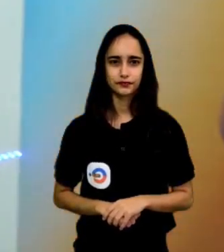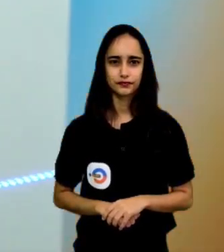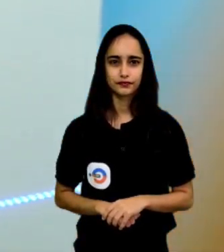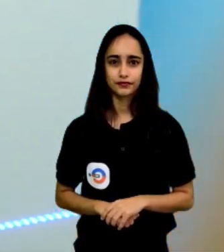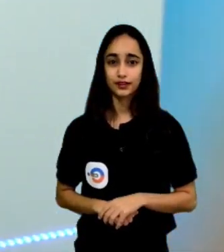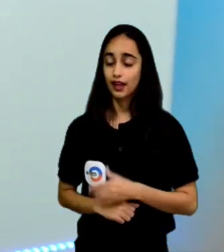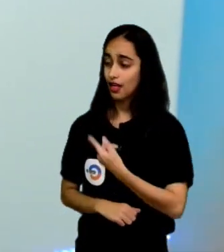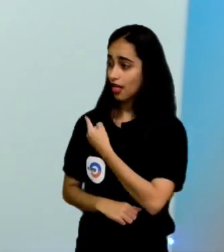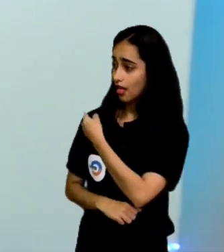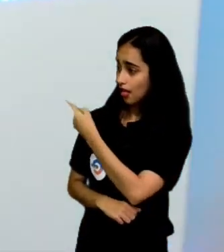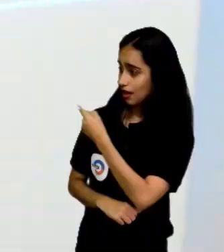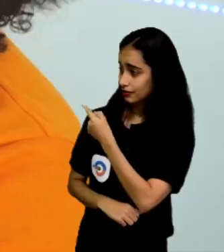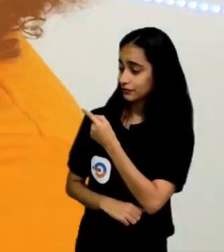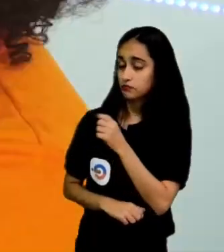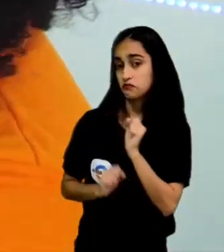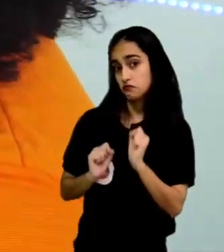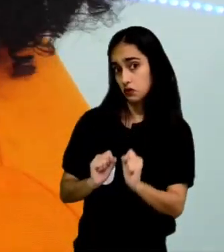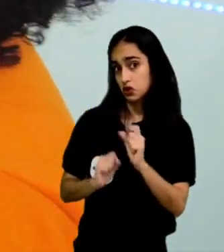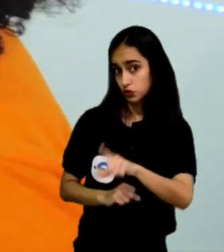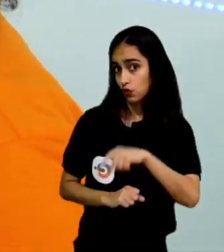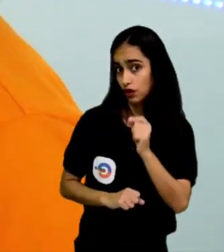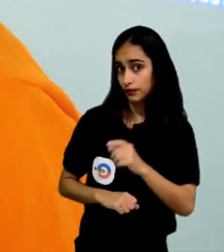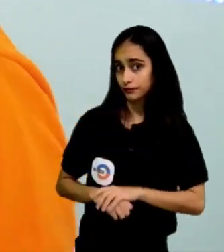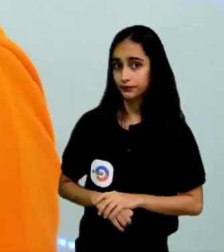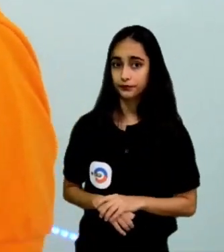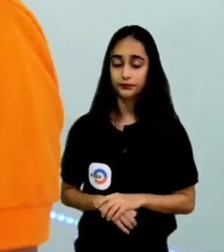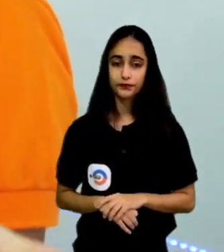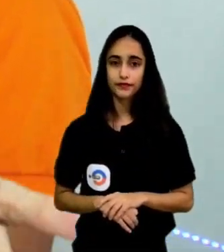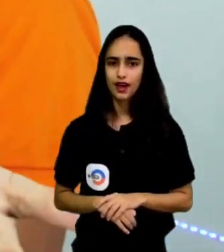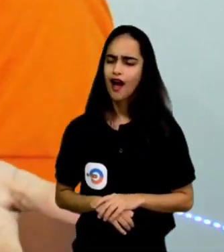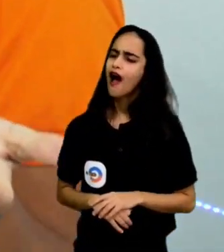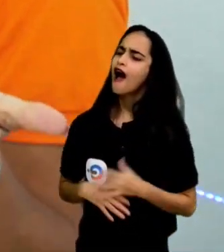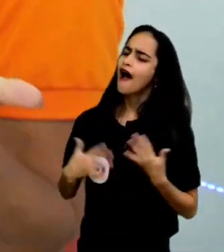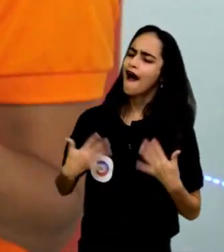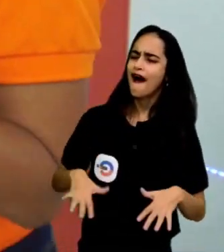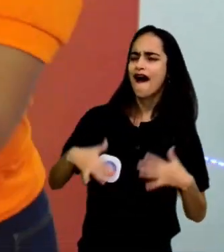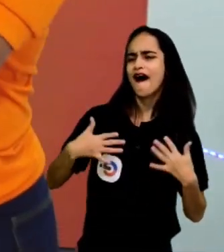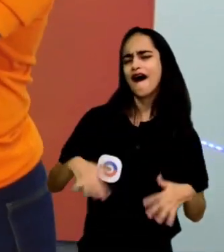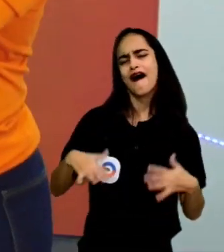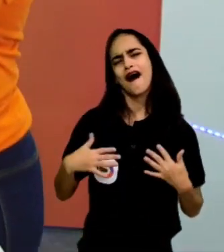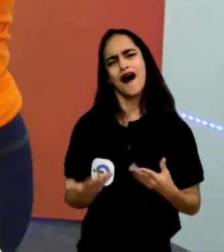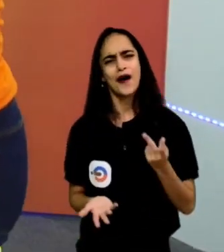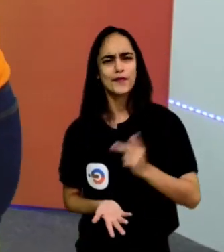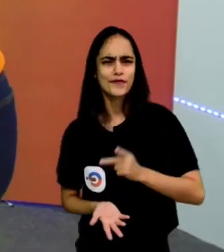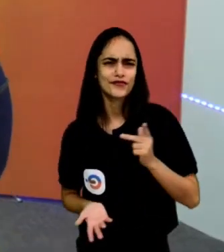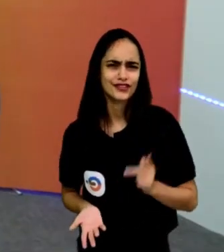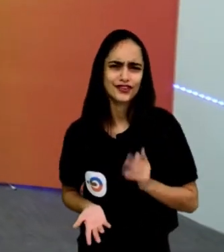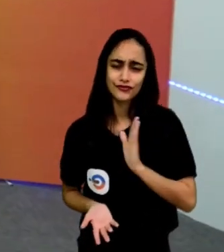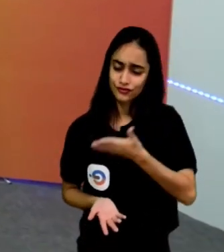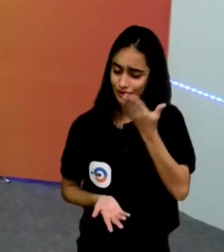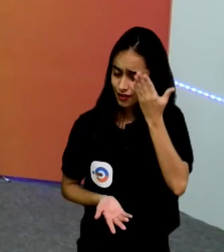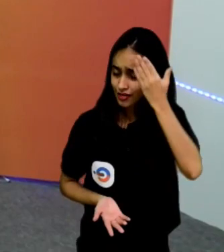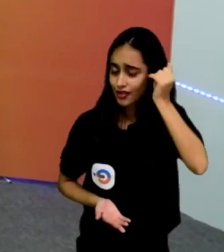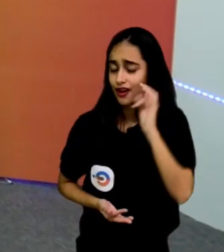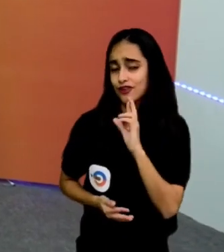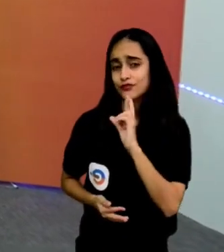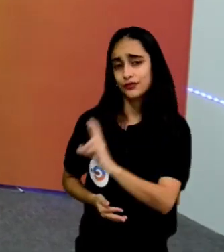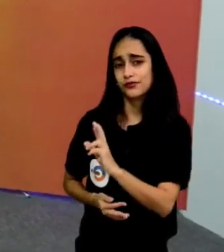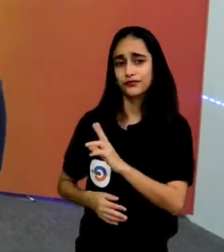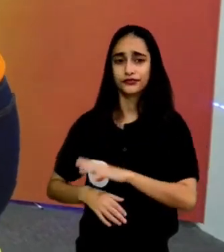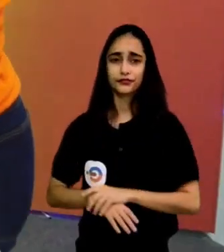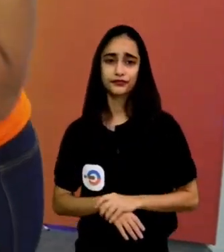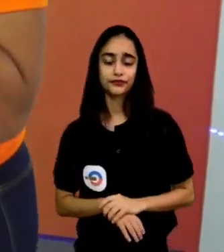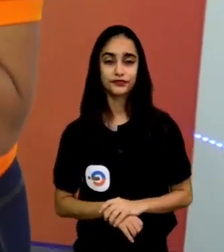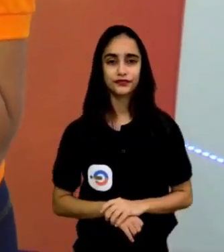Essas são as alternativas. Ah, professora Eli, essa é muito fácil. Eu já sei a resposta.